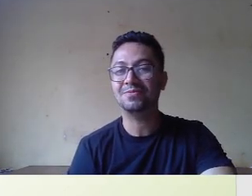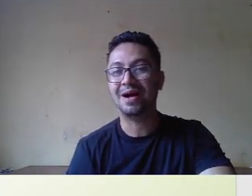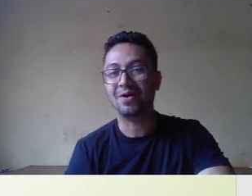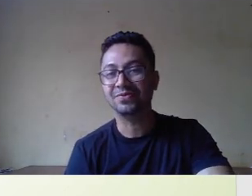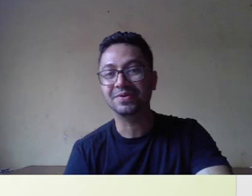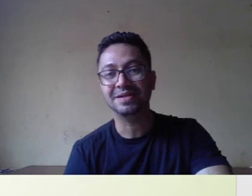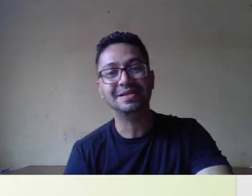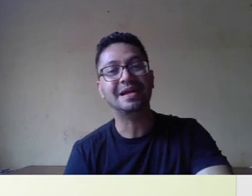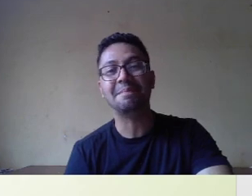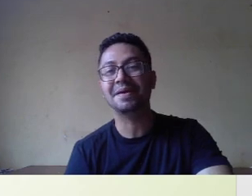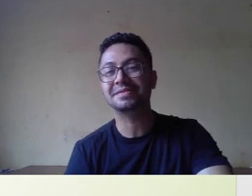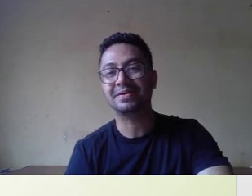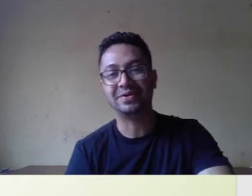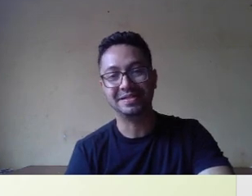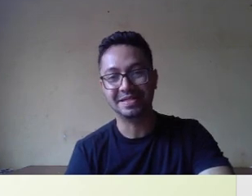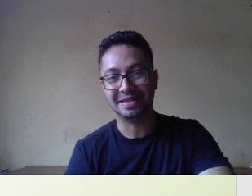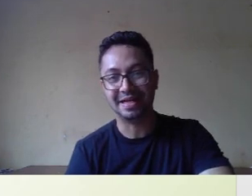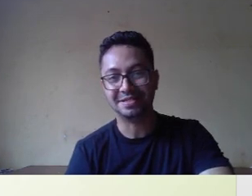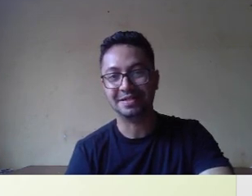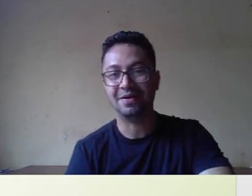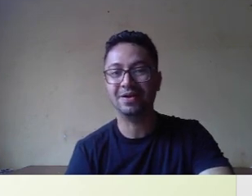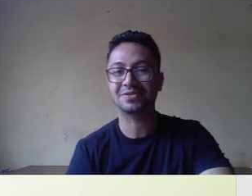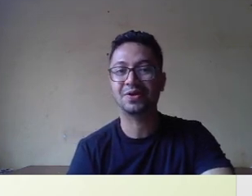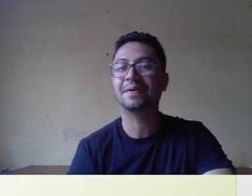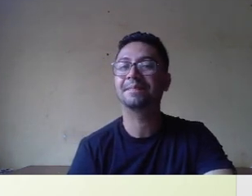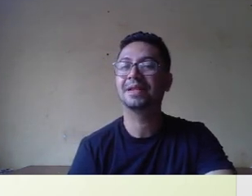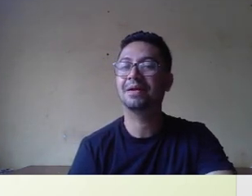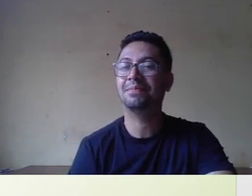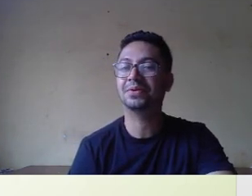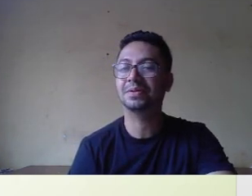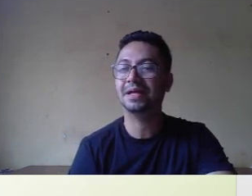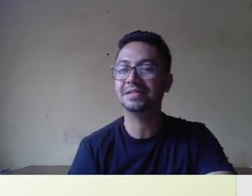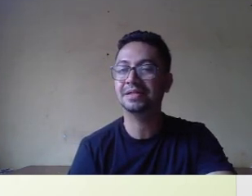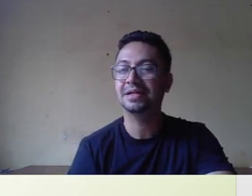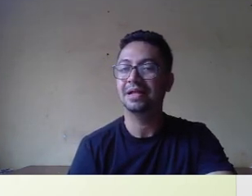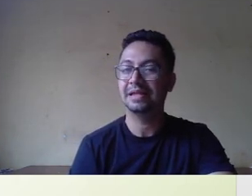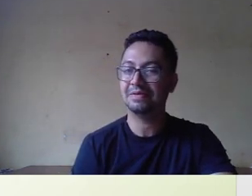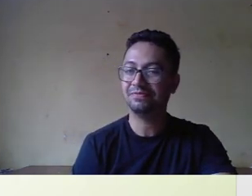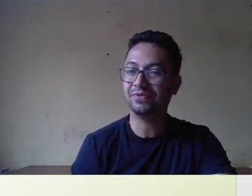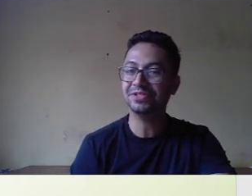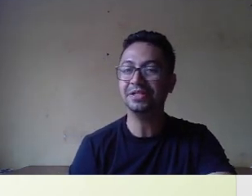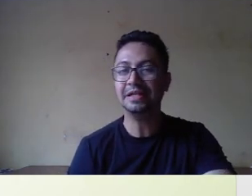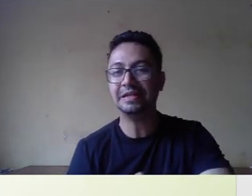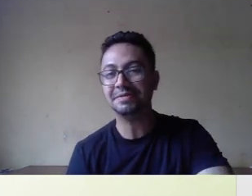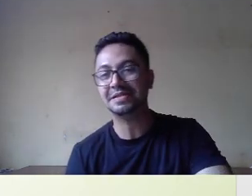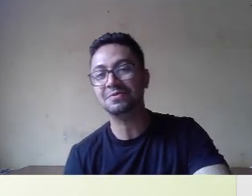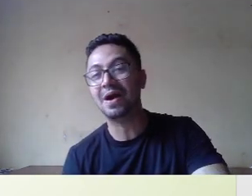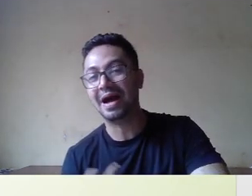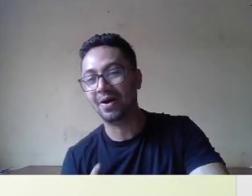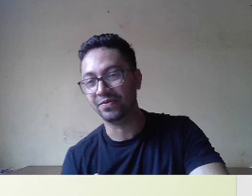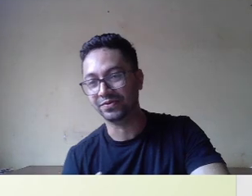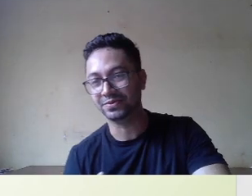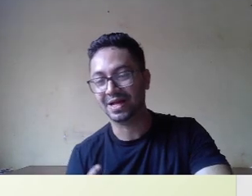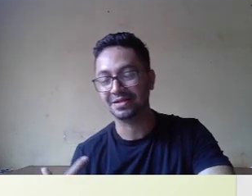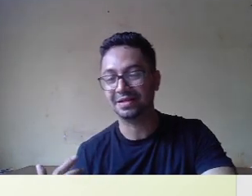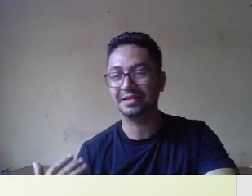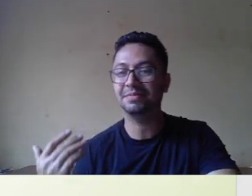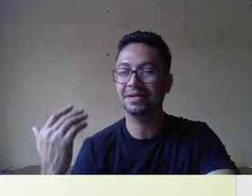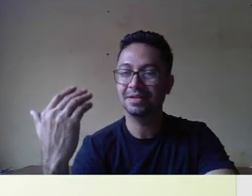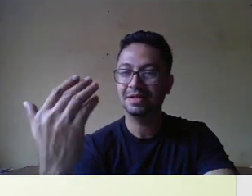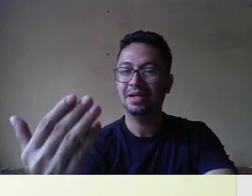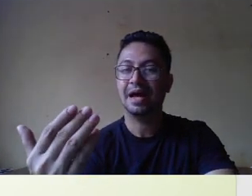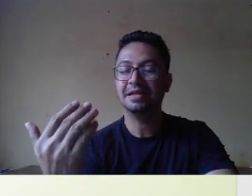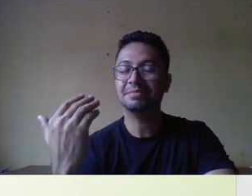para a língua alvo e a mesma ordem sintática. Olha só, língua portuguesa, língua fonte e Libras, língua alvo. No caso,